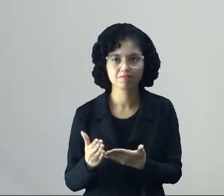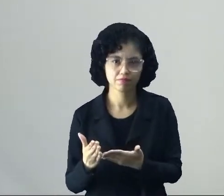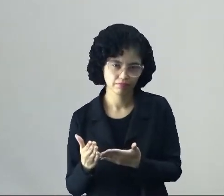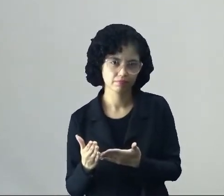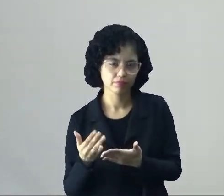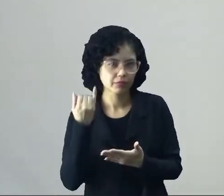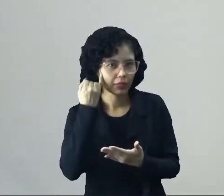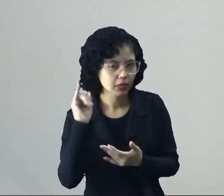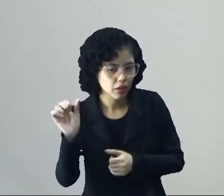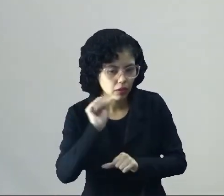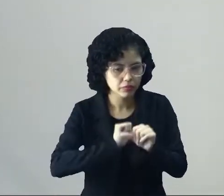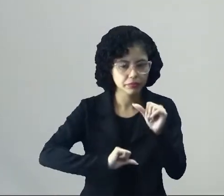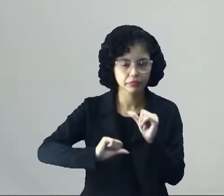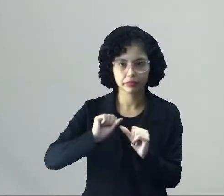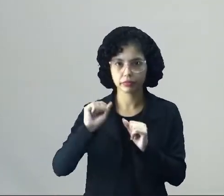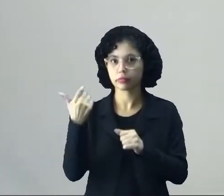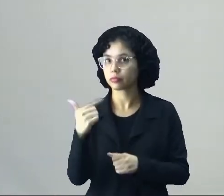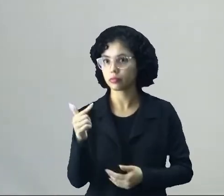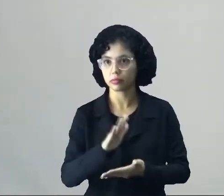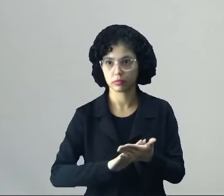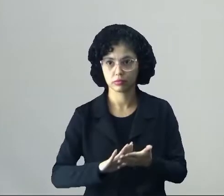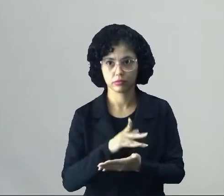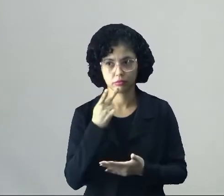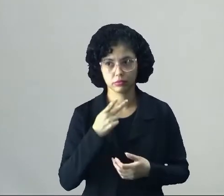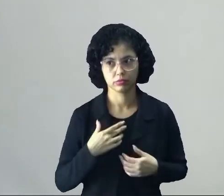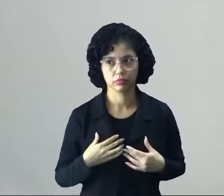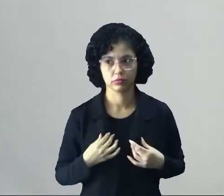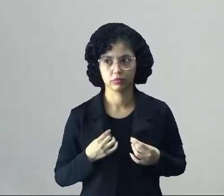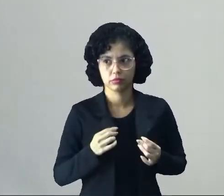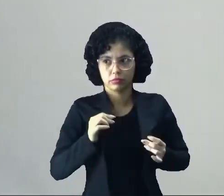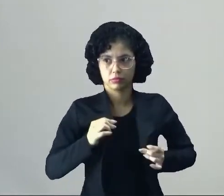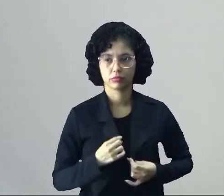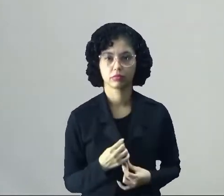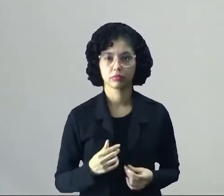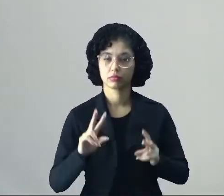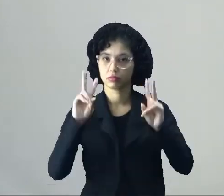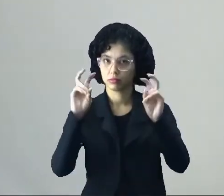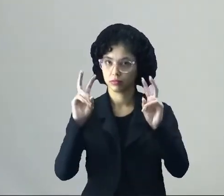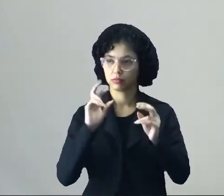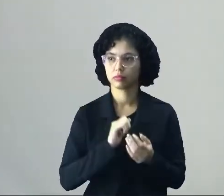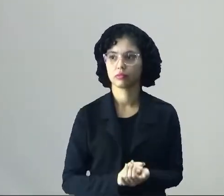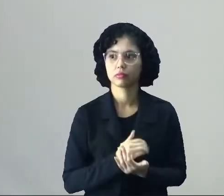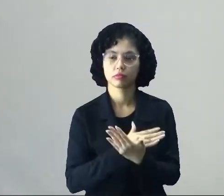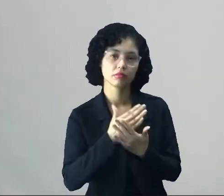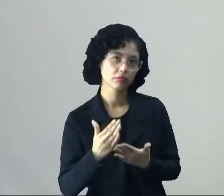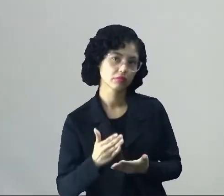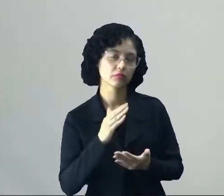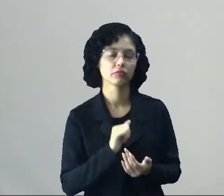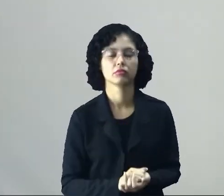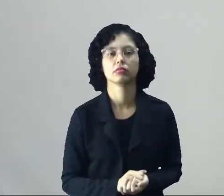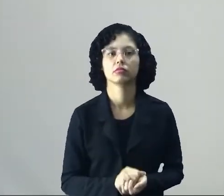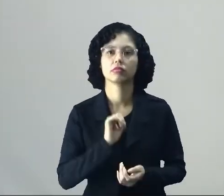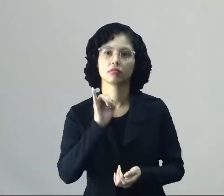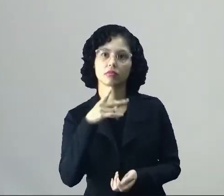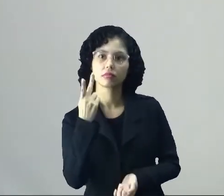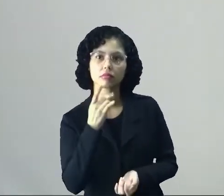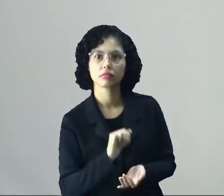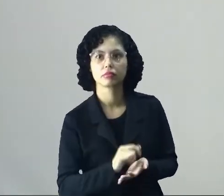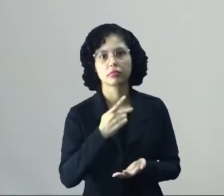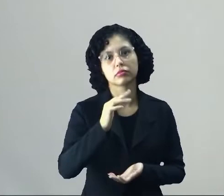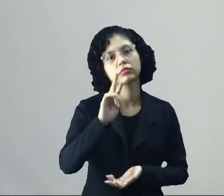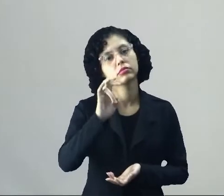era para dar a ideia contrária, sendo que ele não tinha dito nada antes. Colocou o título e aí começou o texto dele. Se ele tivesse